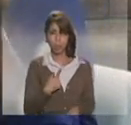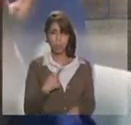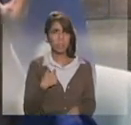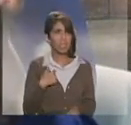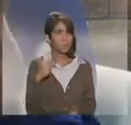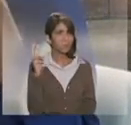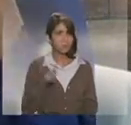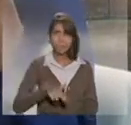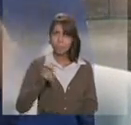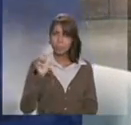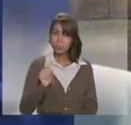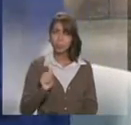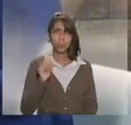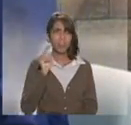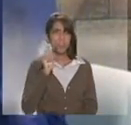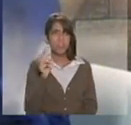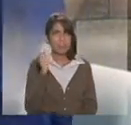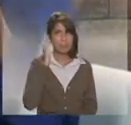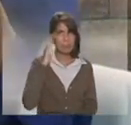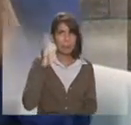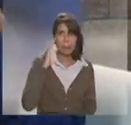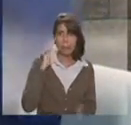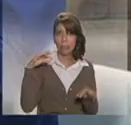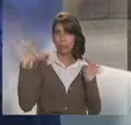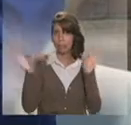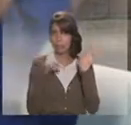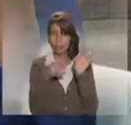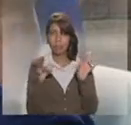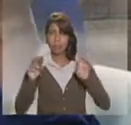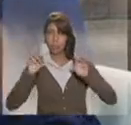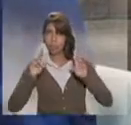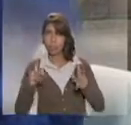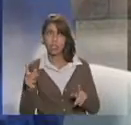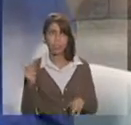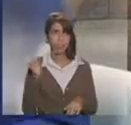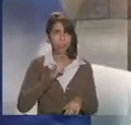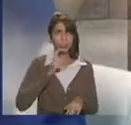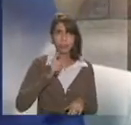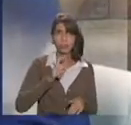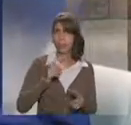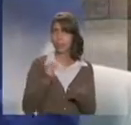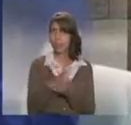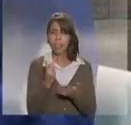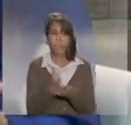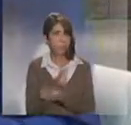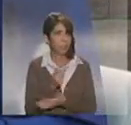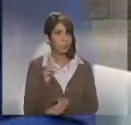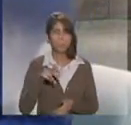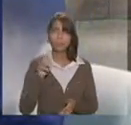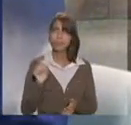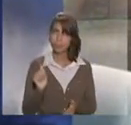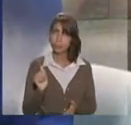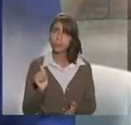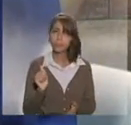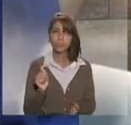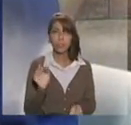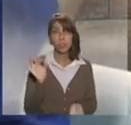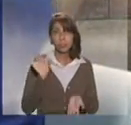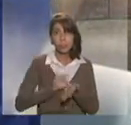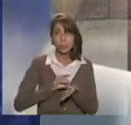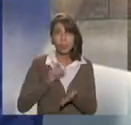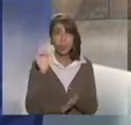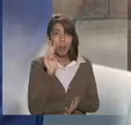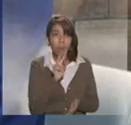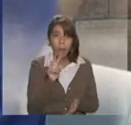vou encontrar vou saber que teve uma nota fora do lugar no lugar x ou y é um músico vai então é realmente um outro olhar